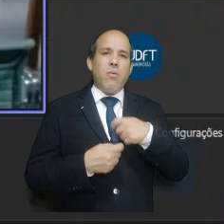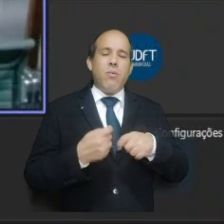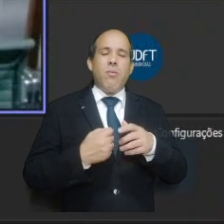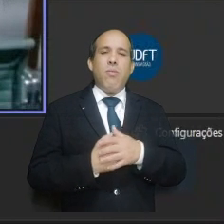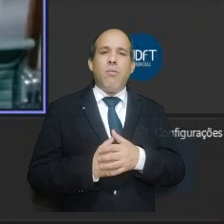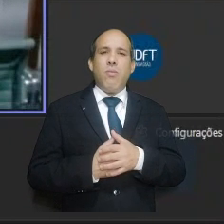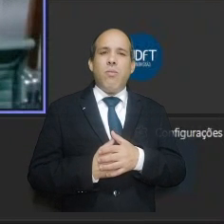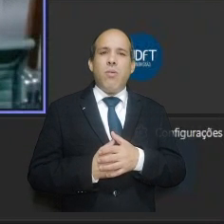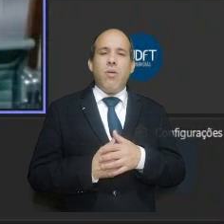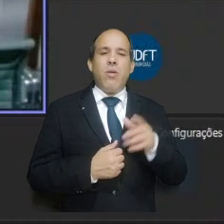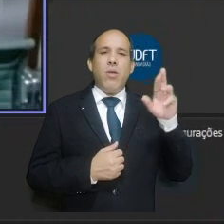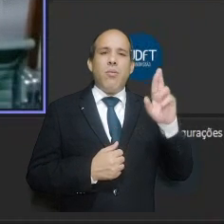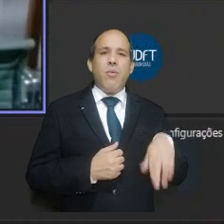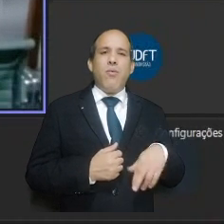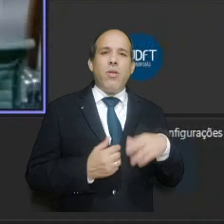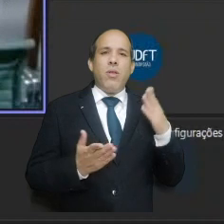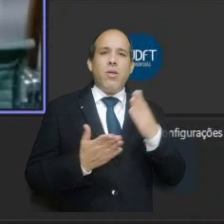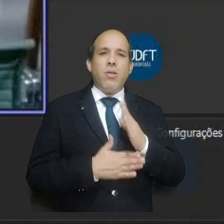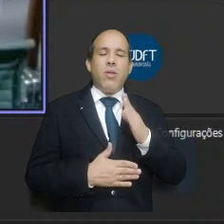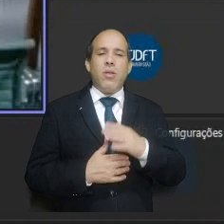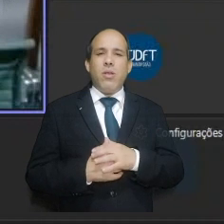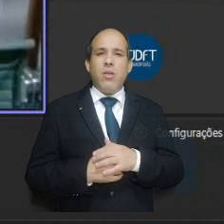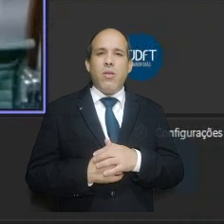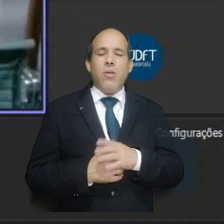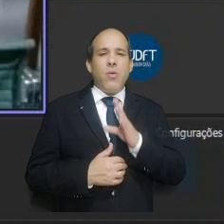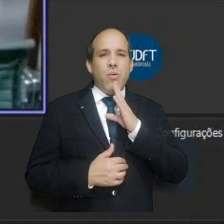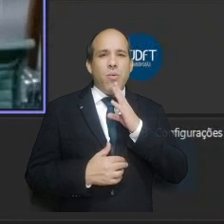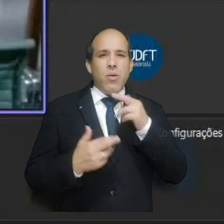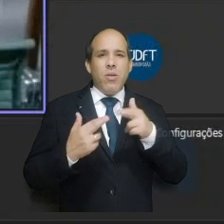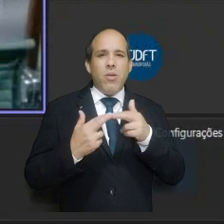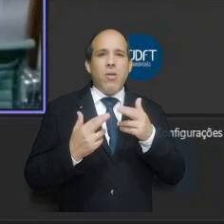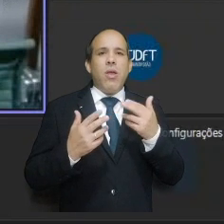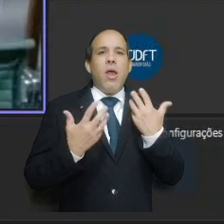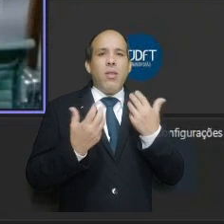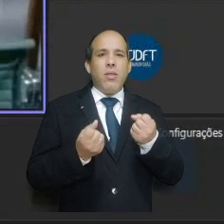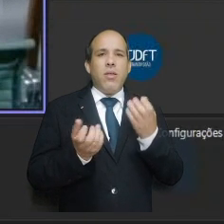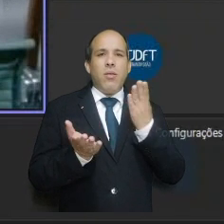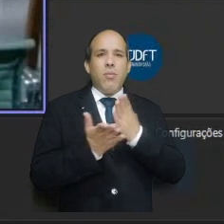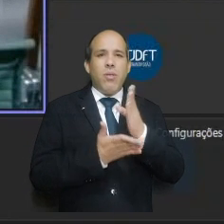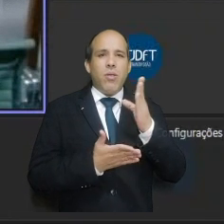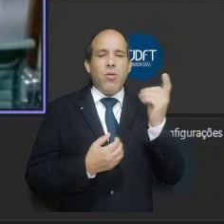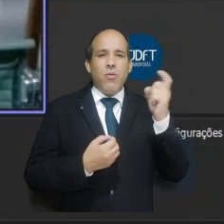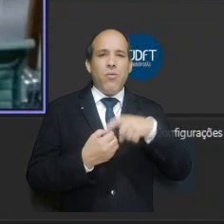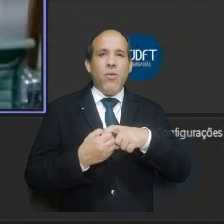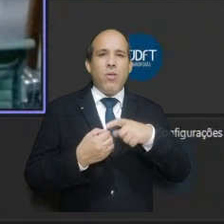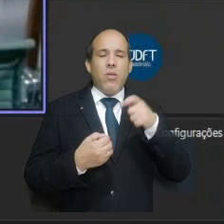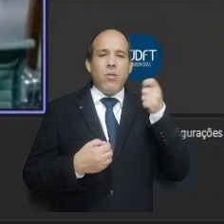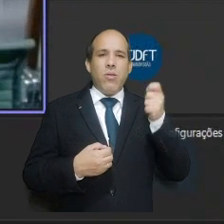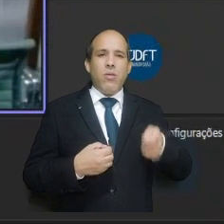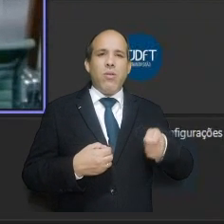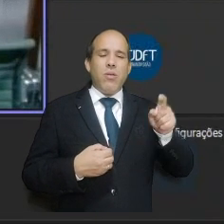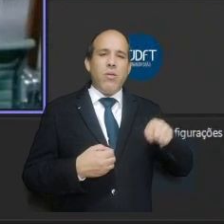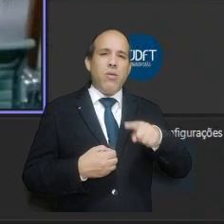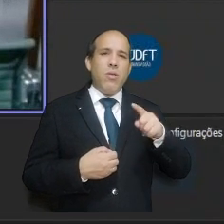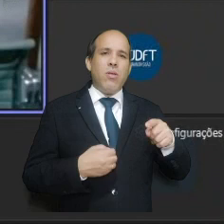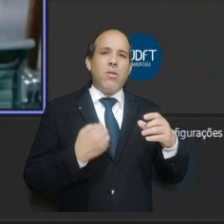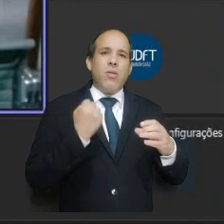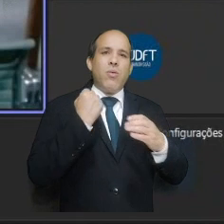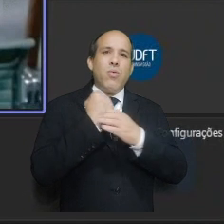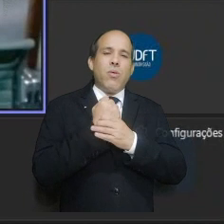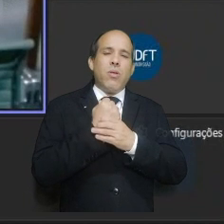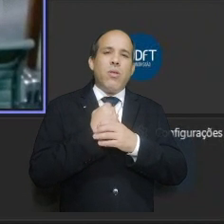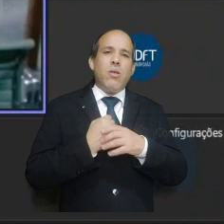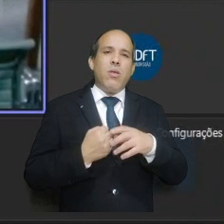do ato administrativo que declarou inapto o candidato. Então, em síntese, o voto é compartilhado, eu conheço, dou provimento à apelação para, reformando a sentença,